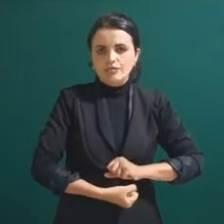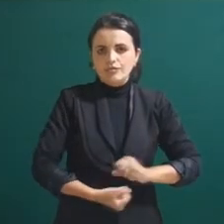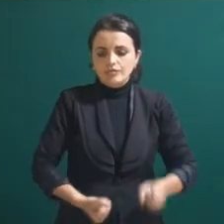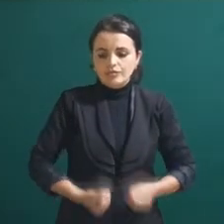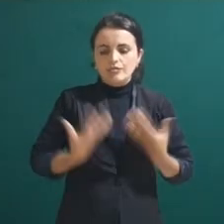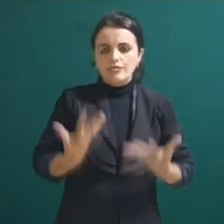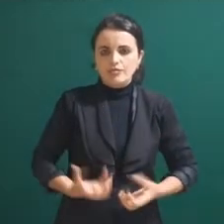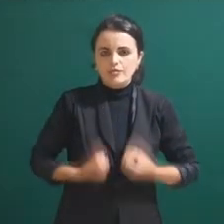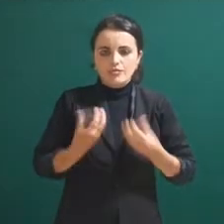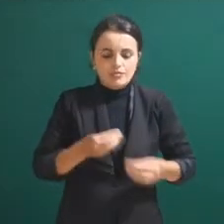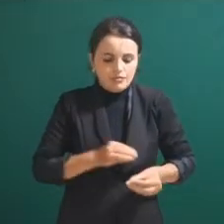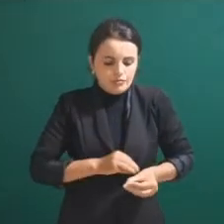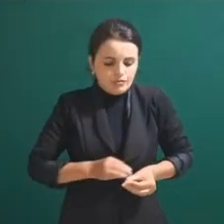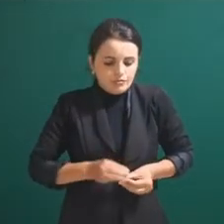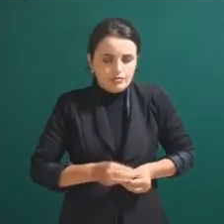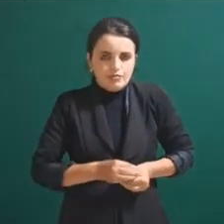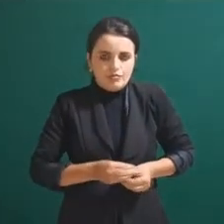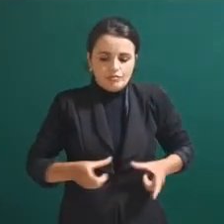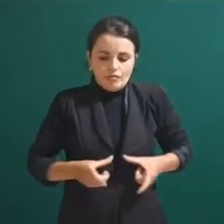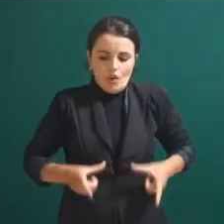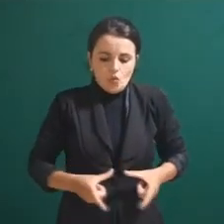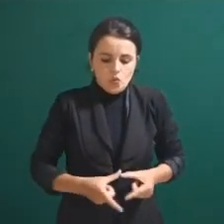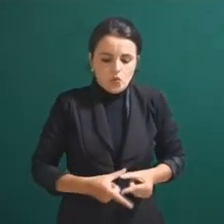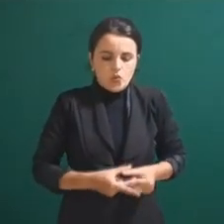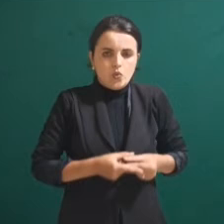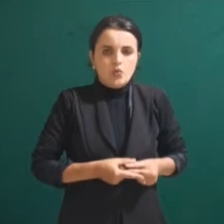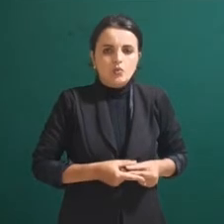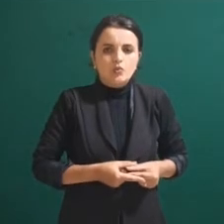a partir da quebra da molécula